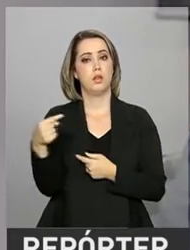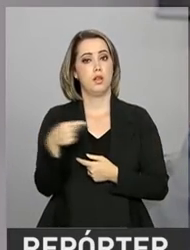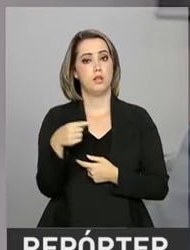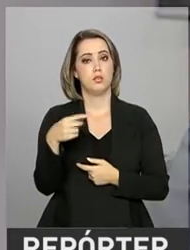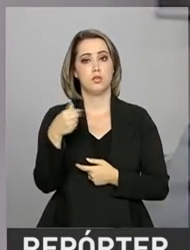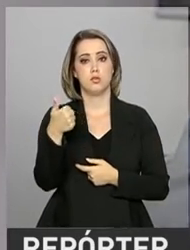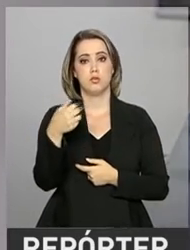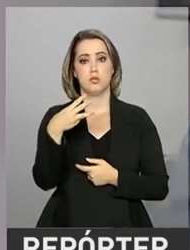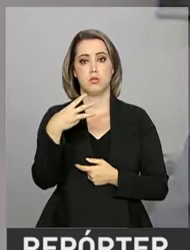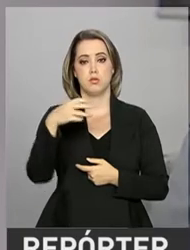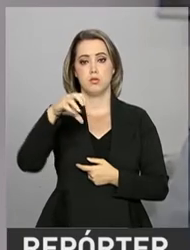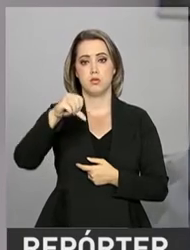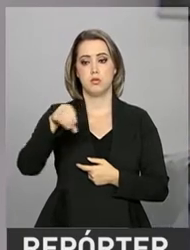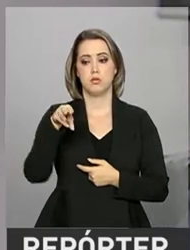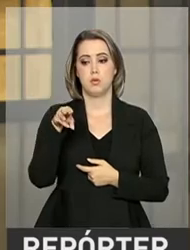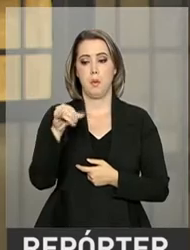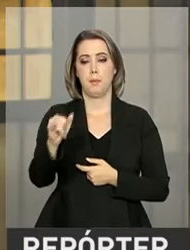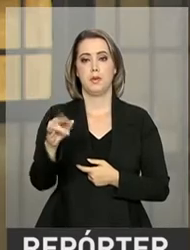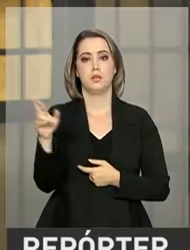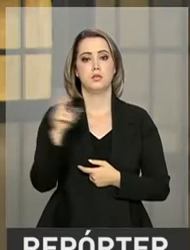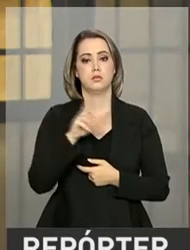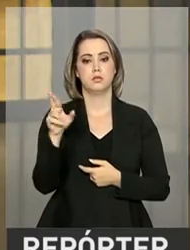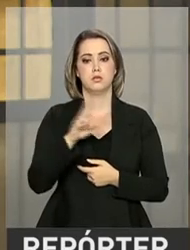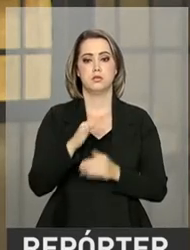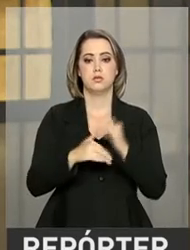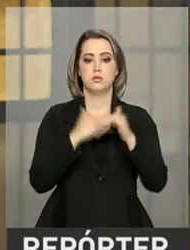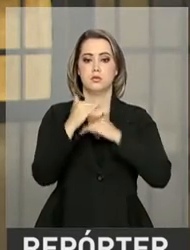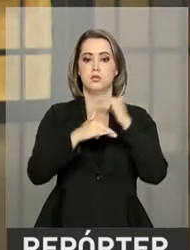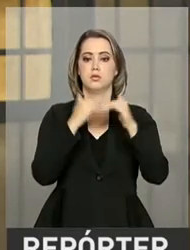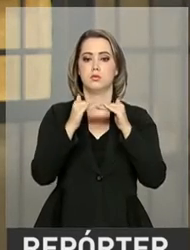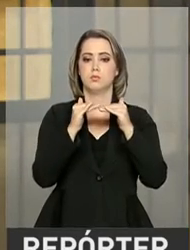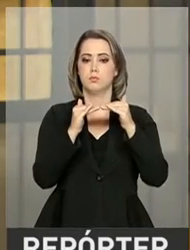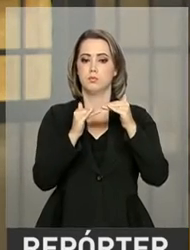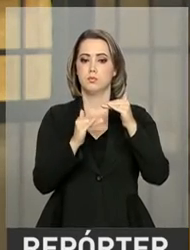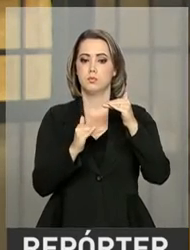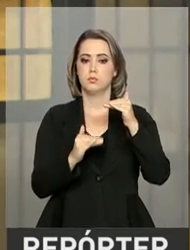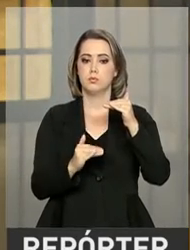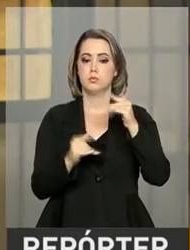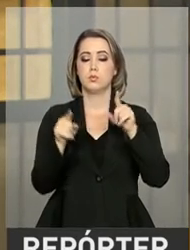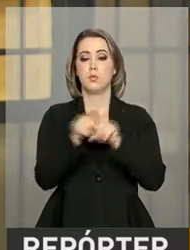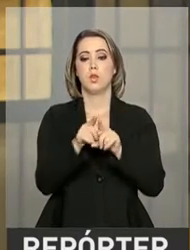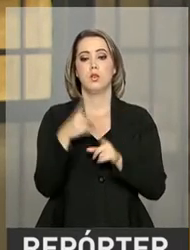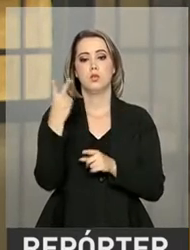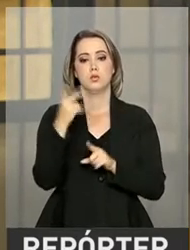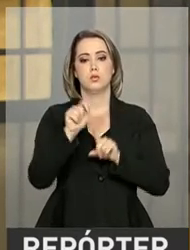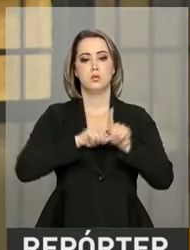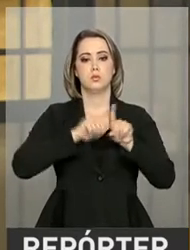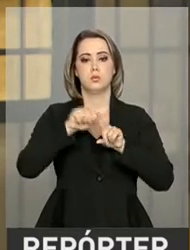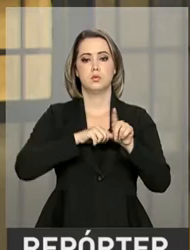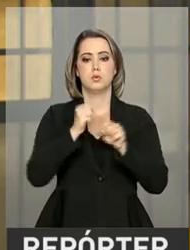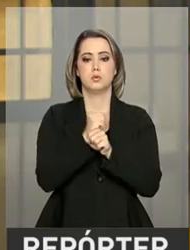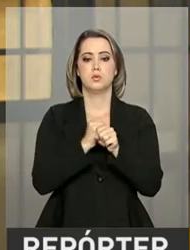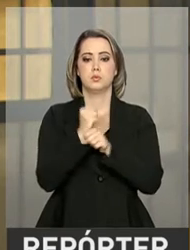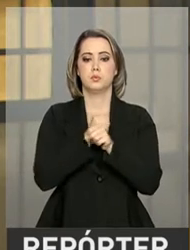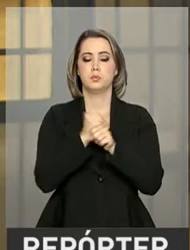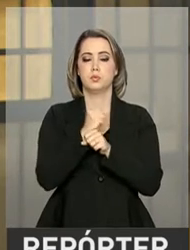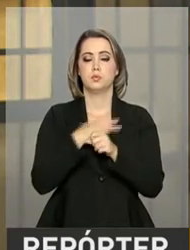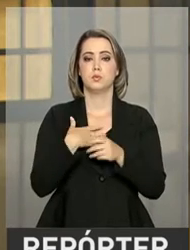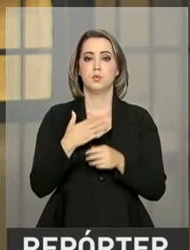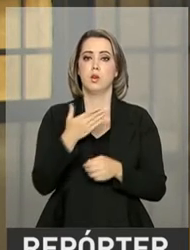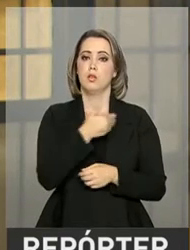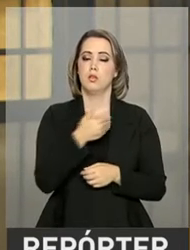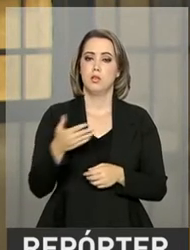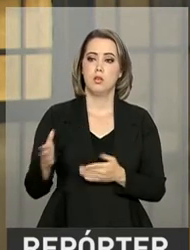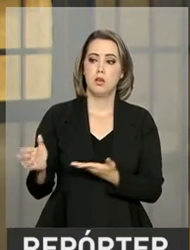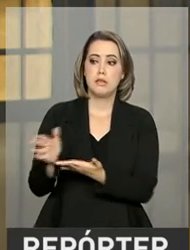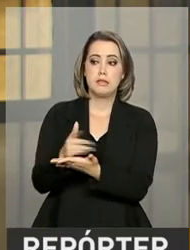139 bilhões de reais com crescimento menor da economia nos primeiros dois meses do ano as receitas federais também foram